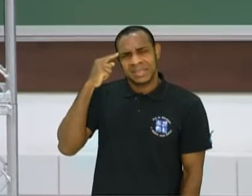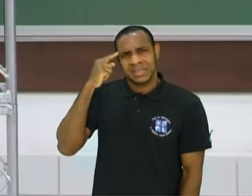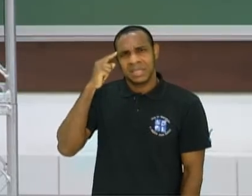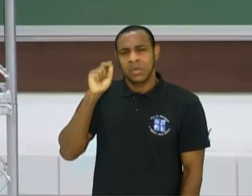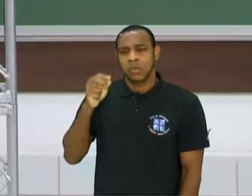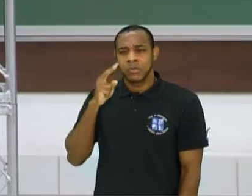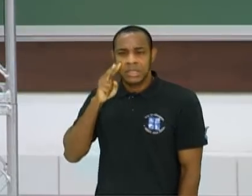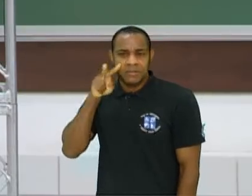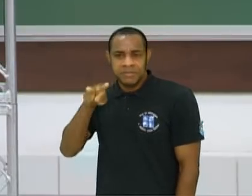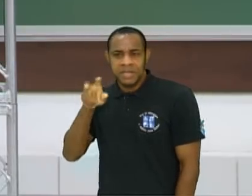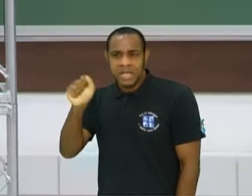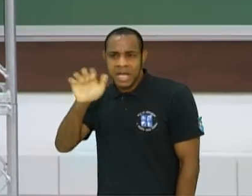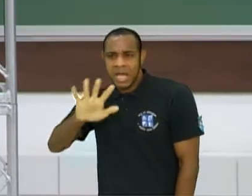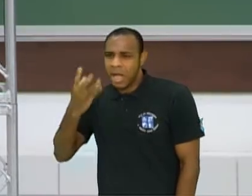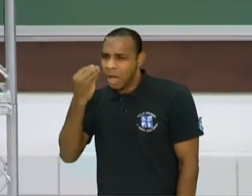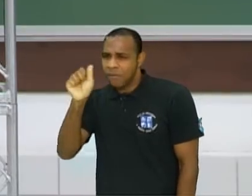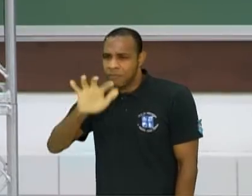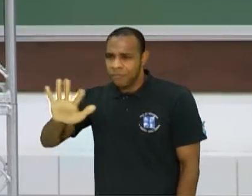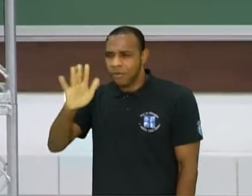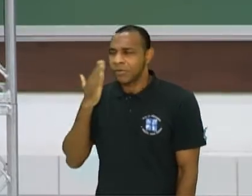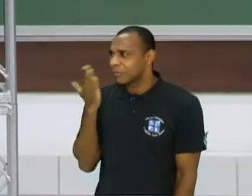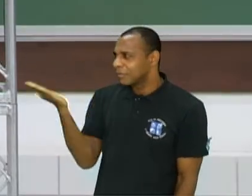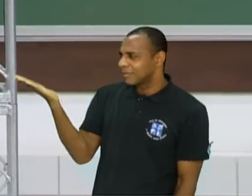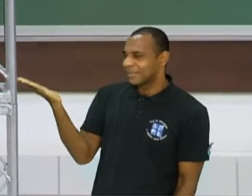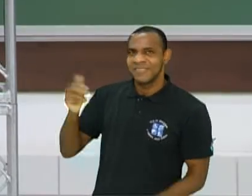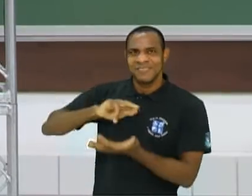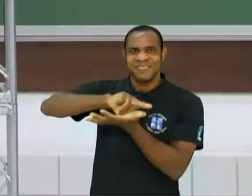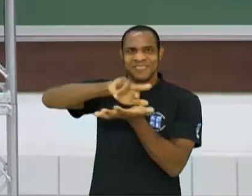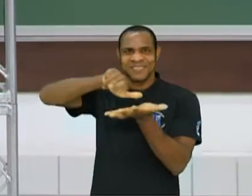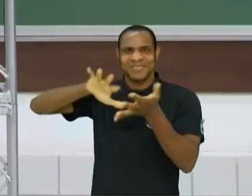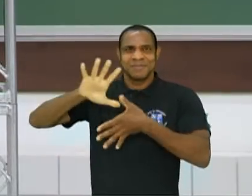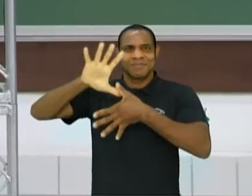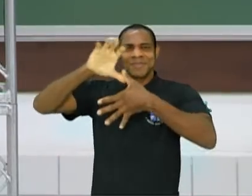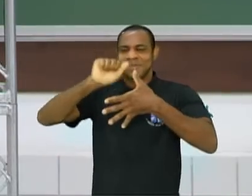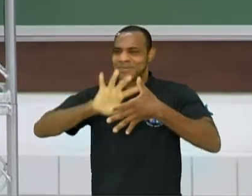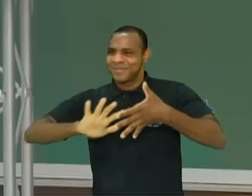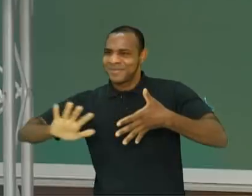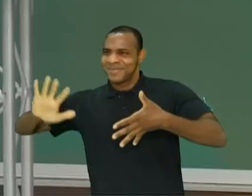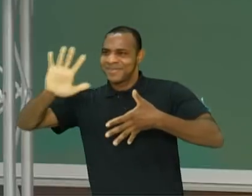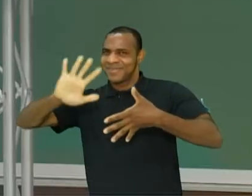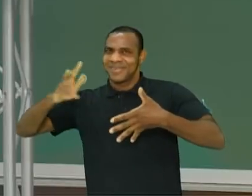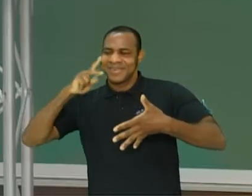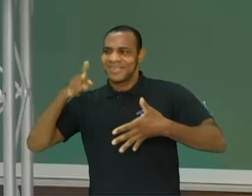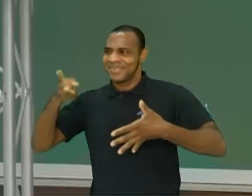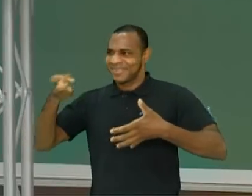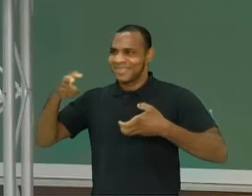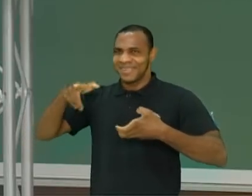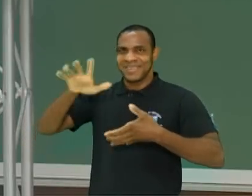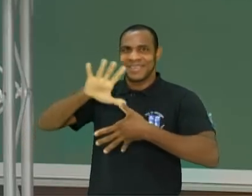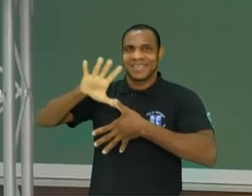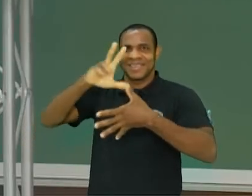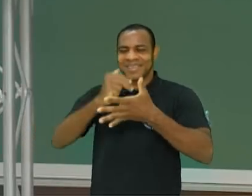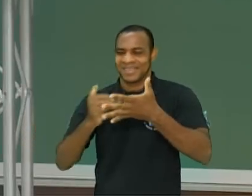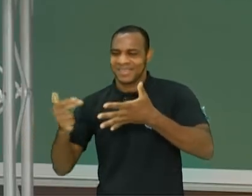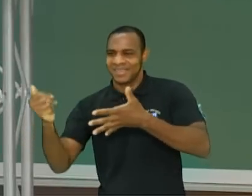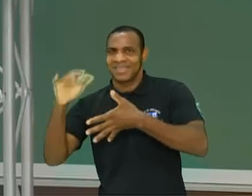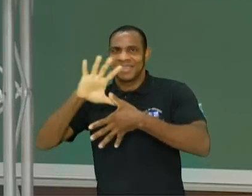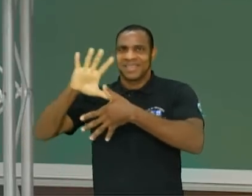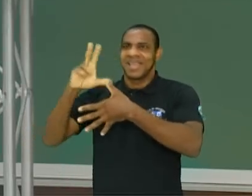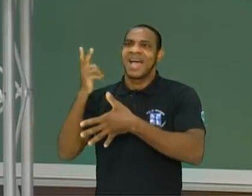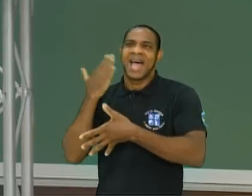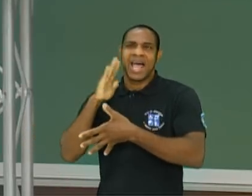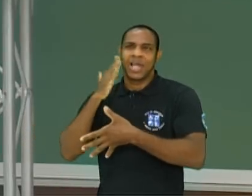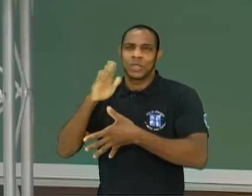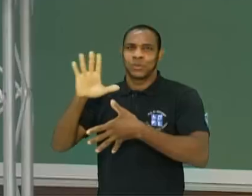vê essa imagem? A gente tem ali, né, um mapa mundi, vamos dizer assim, desenhado no fundo em azul